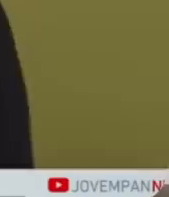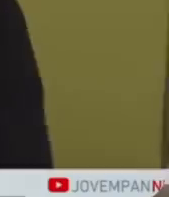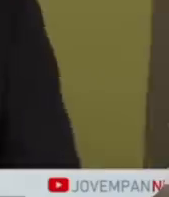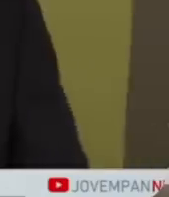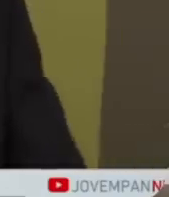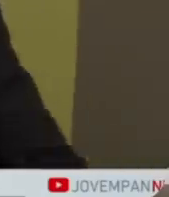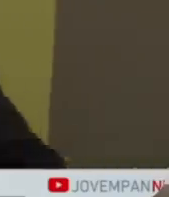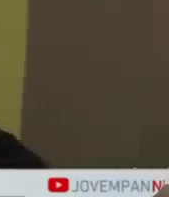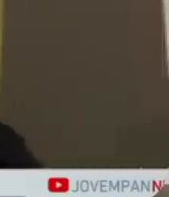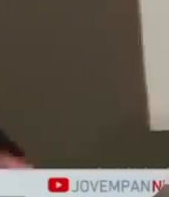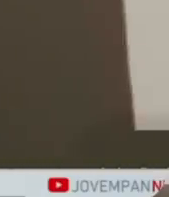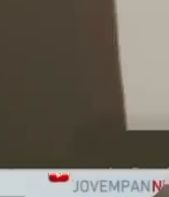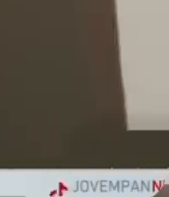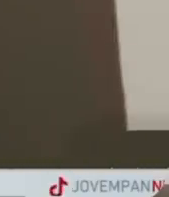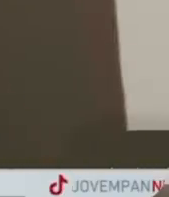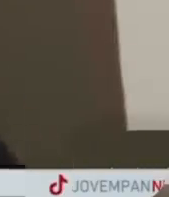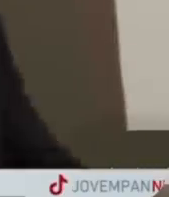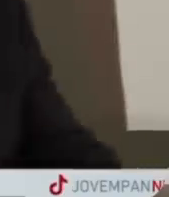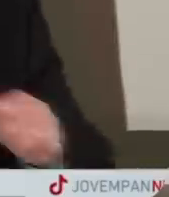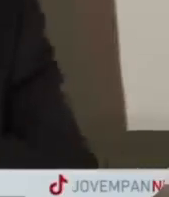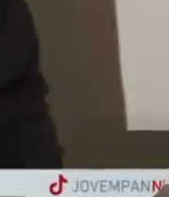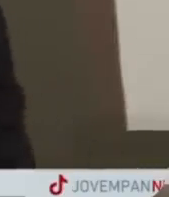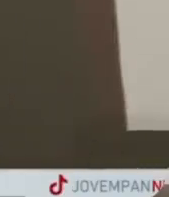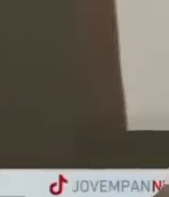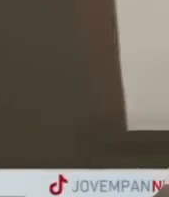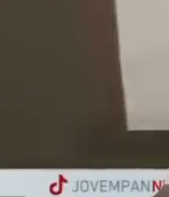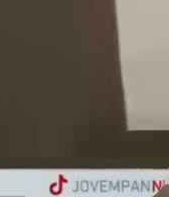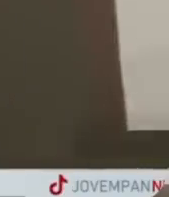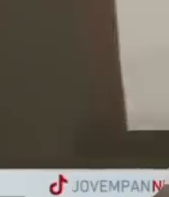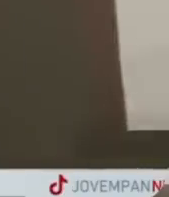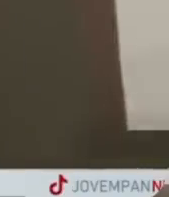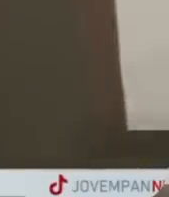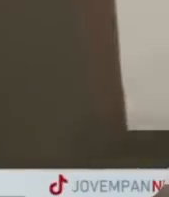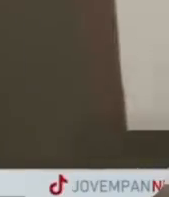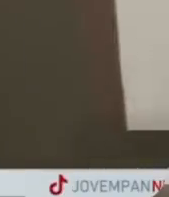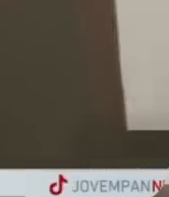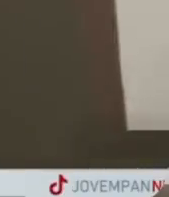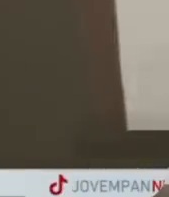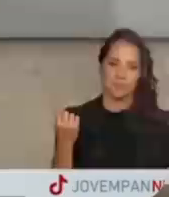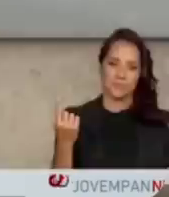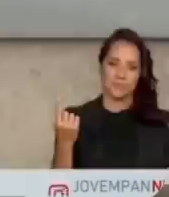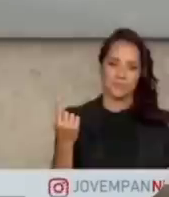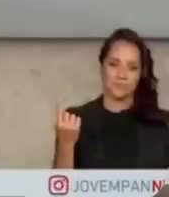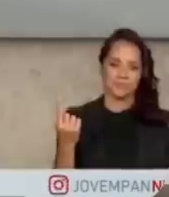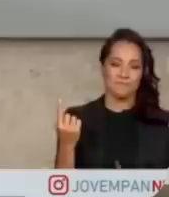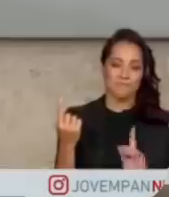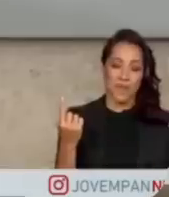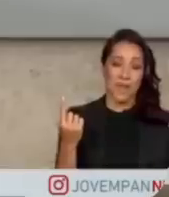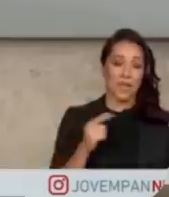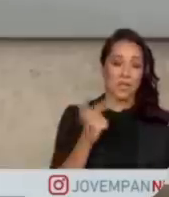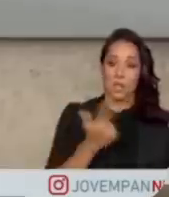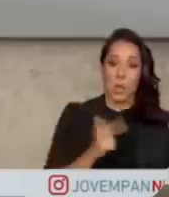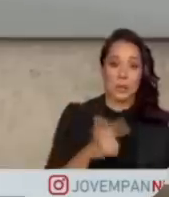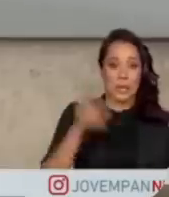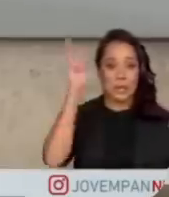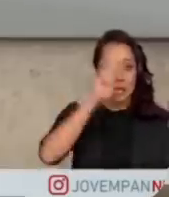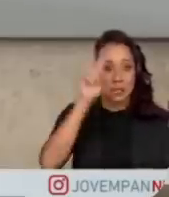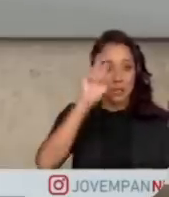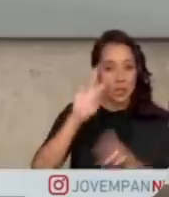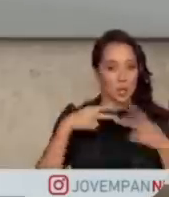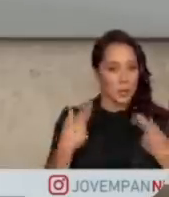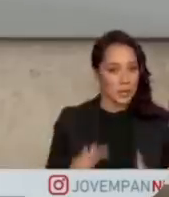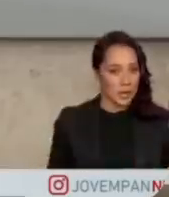importância das universidades, a importância do ensino superior. A gente tem a declaração do presidente Lula. Não existe na história